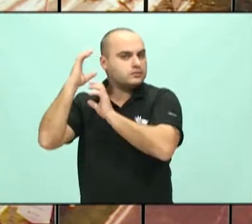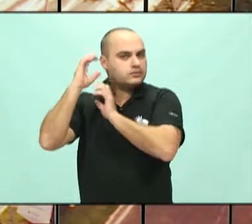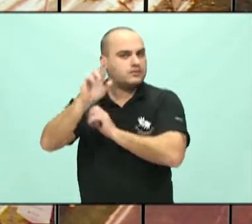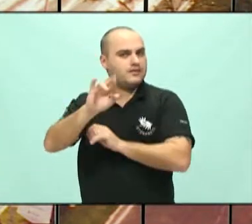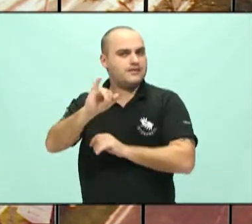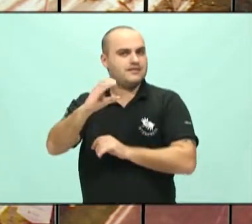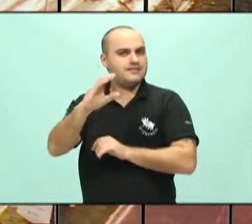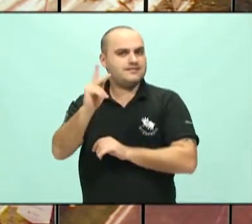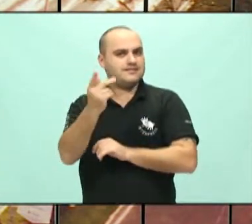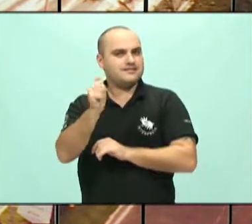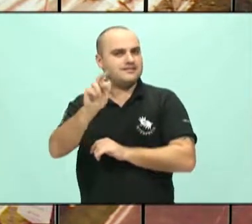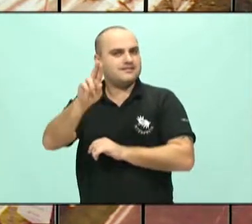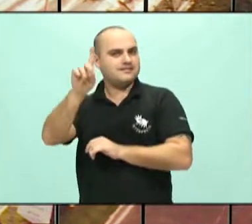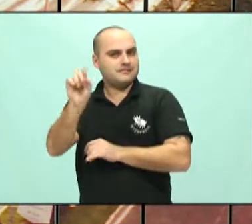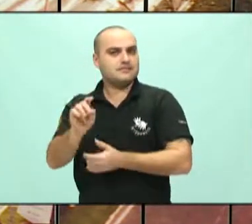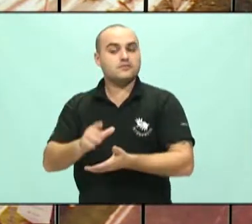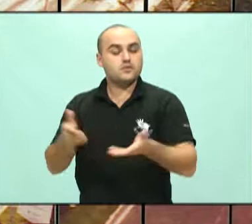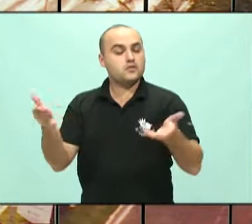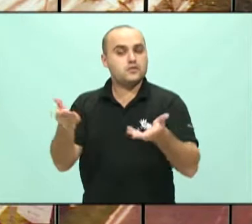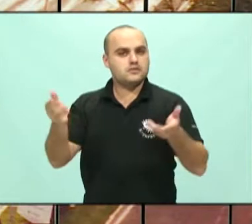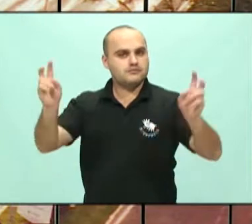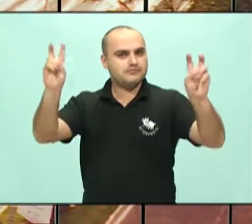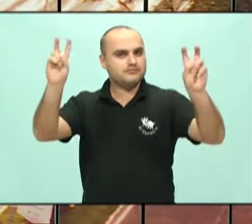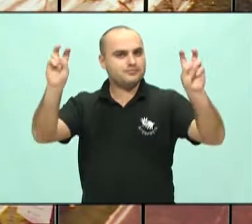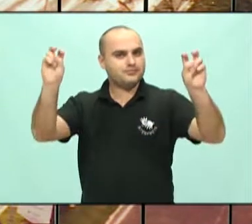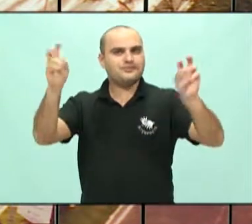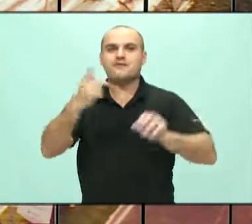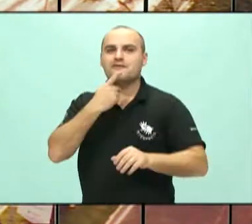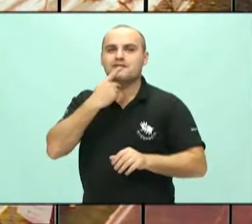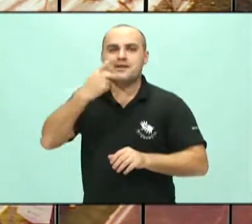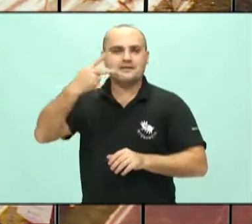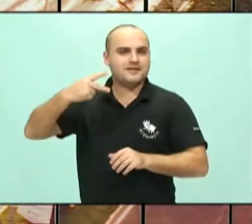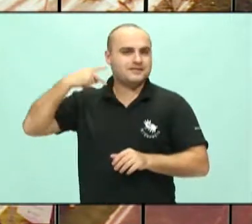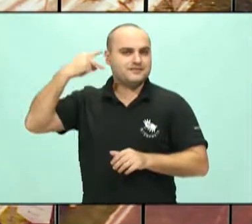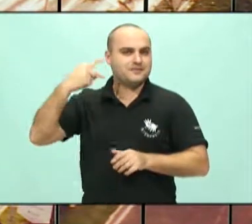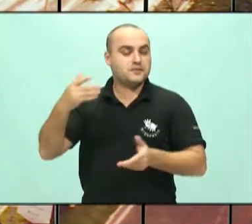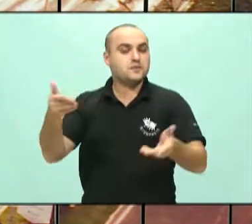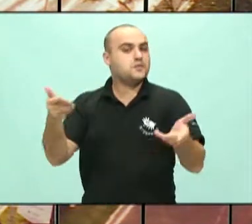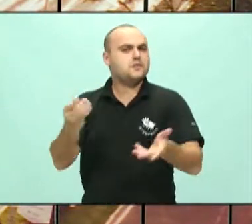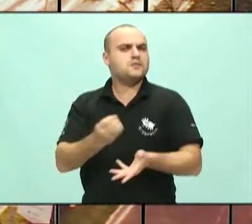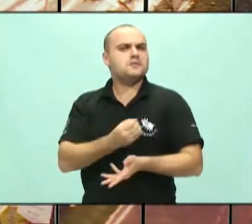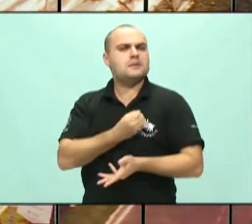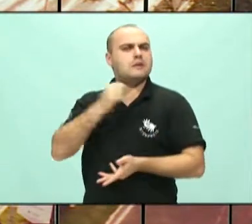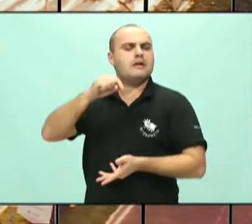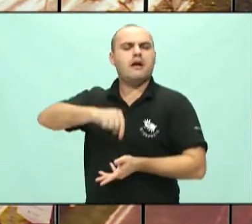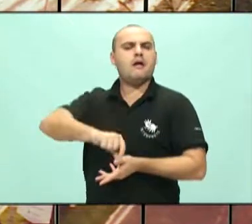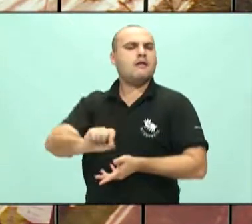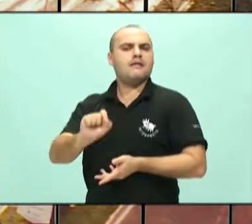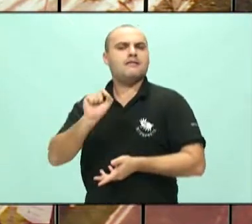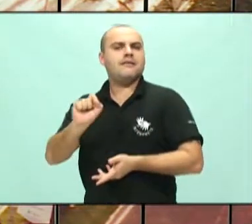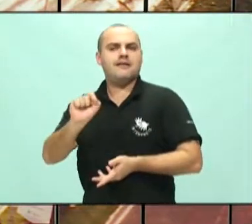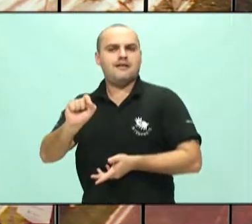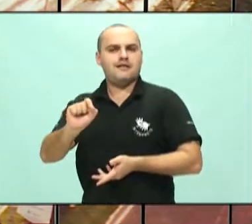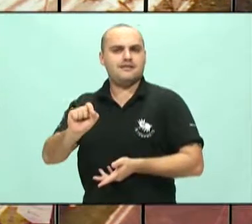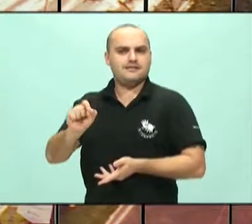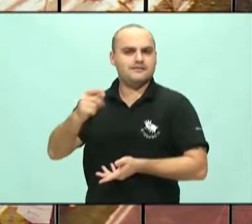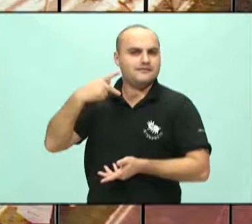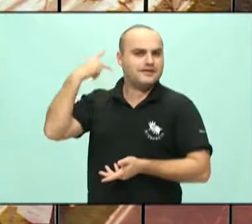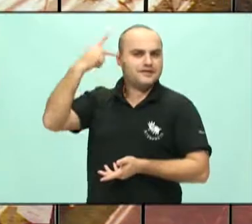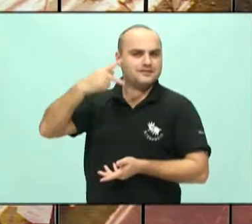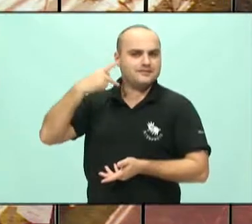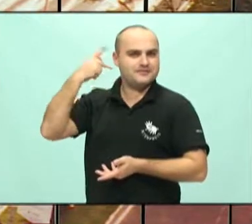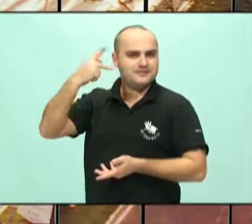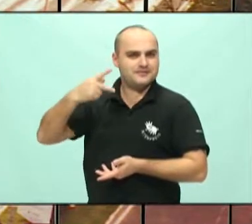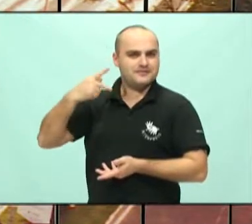nosso programa Fala Vereador de hoje. E com muito prazer recebemos na edição de hoje, aqui nos estúdios, o